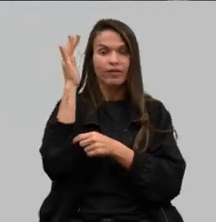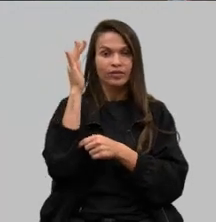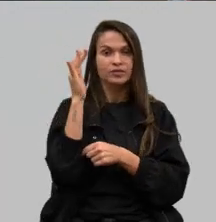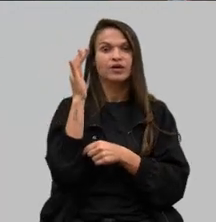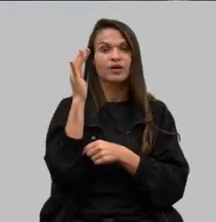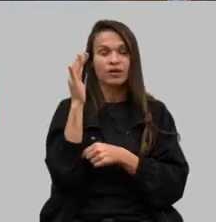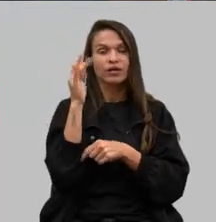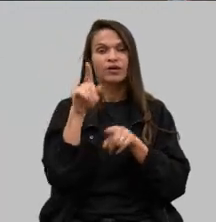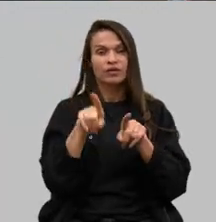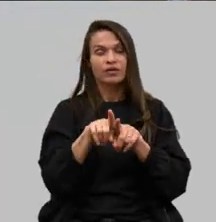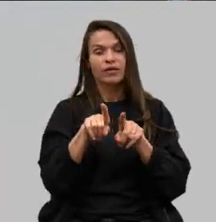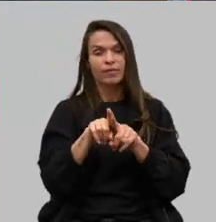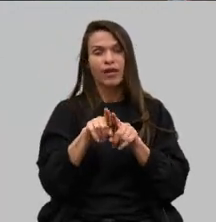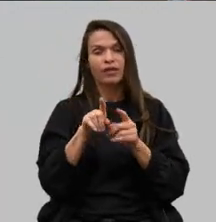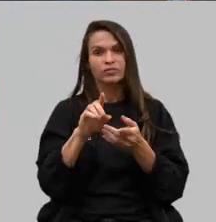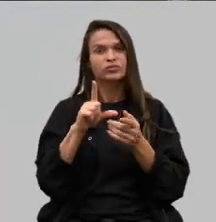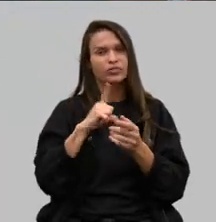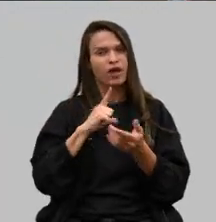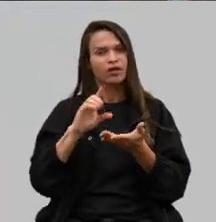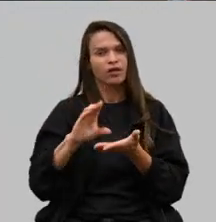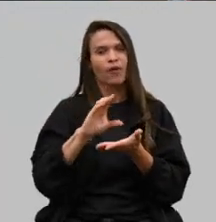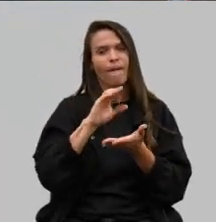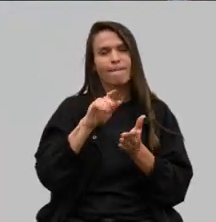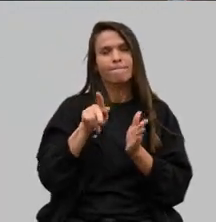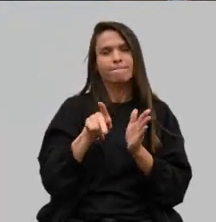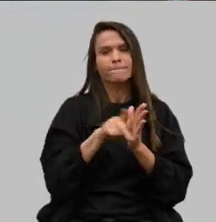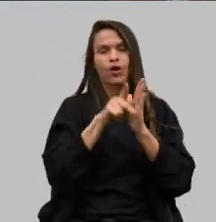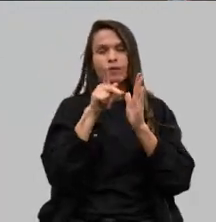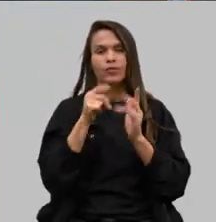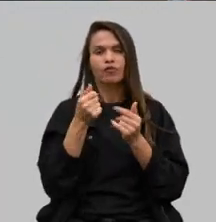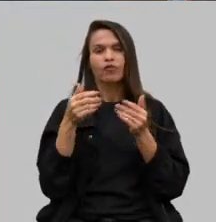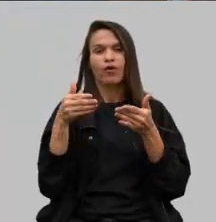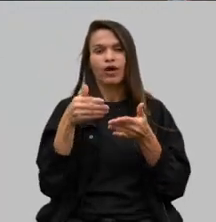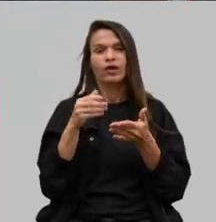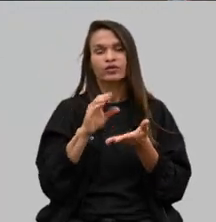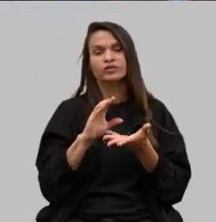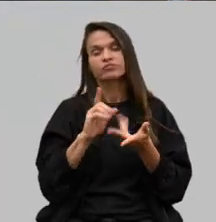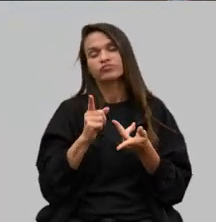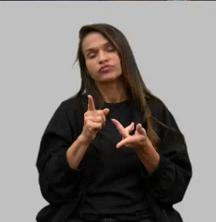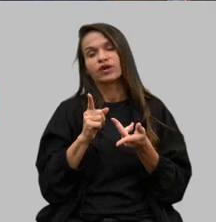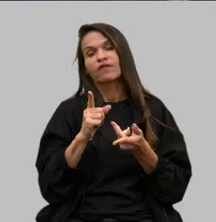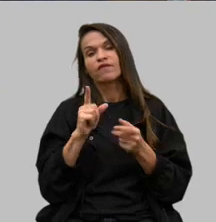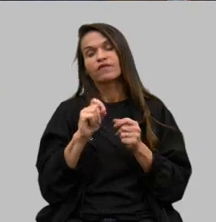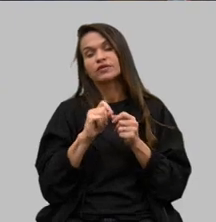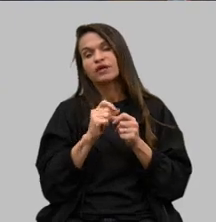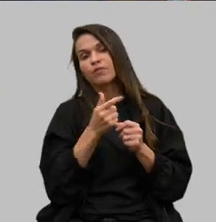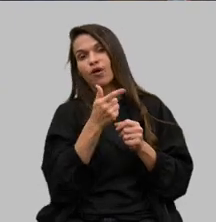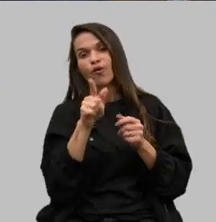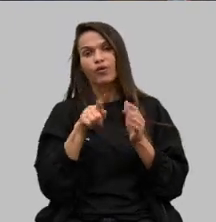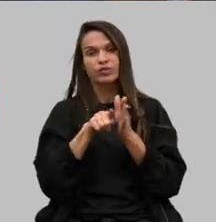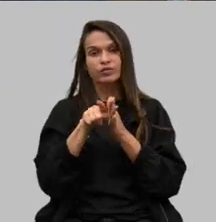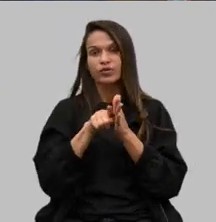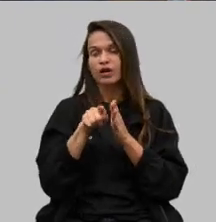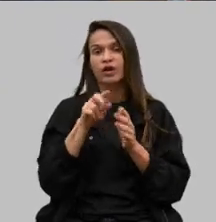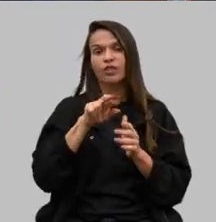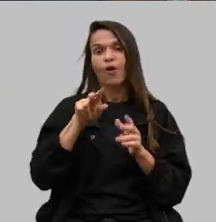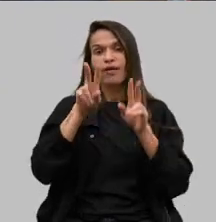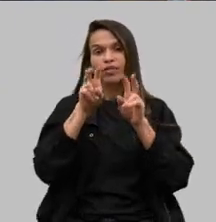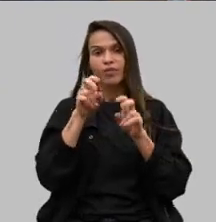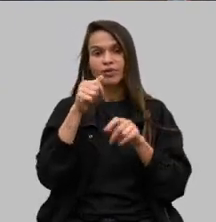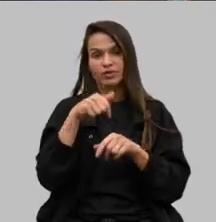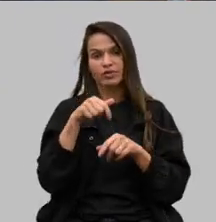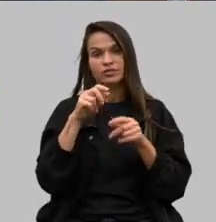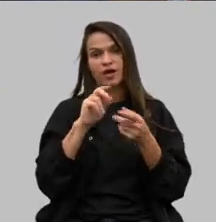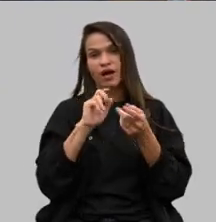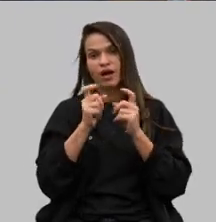ela dispõe de recursos próprios para este investimento se nós fizermos uma outra pesquisa que não é assunto desta audiência